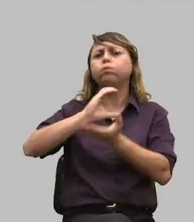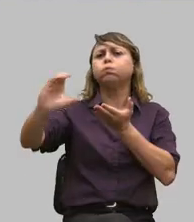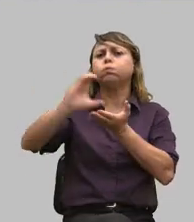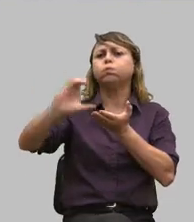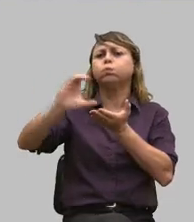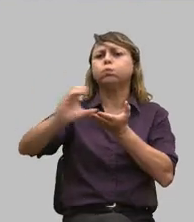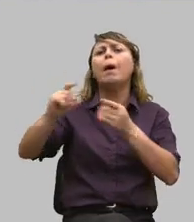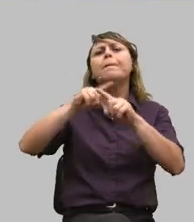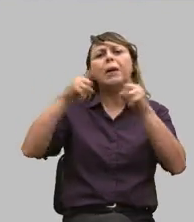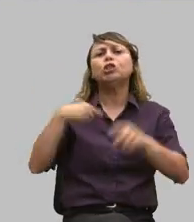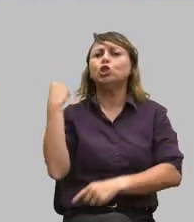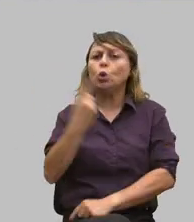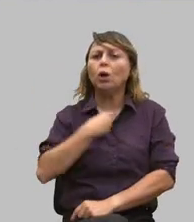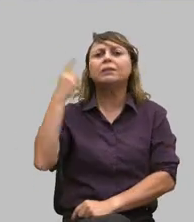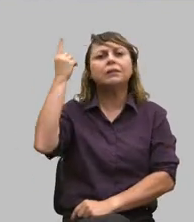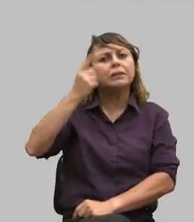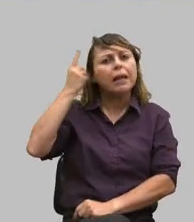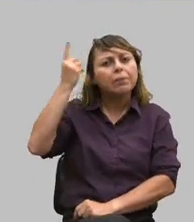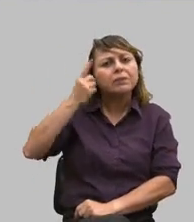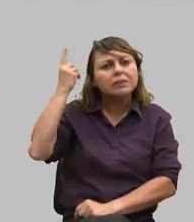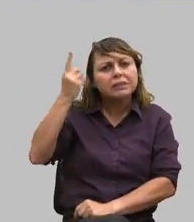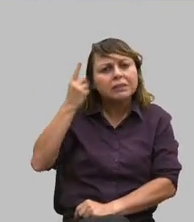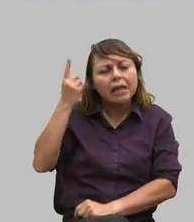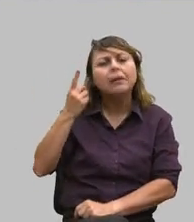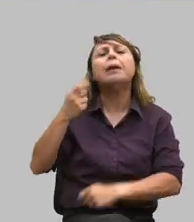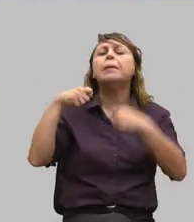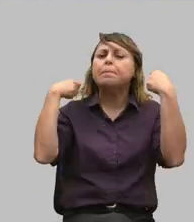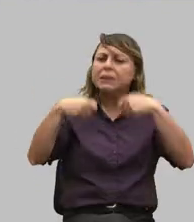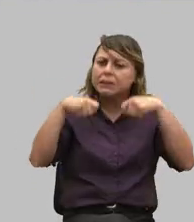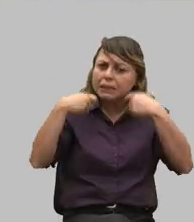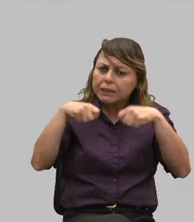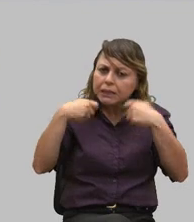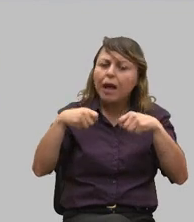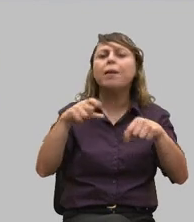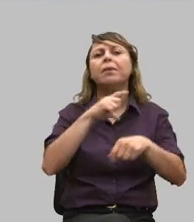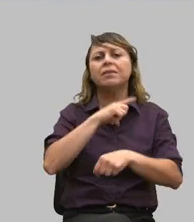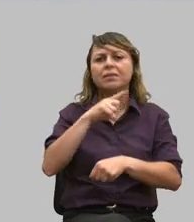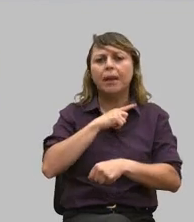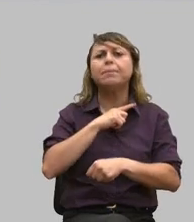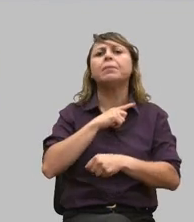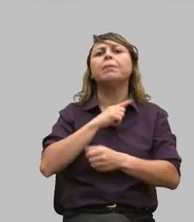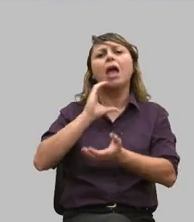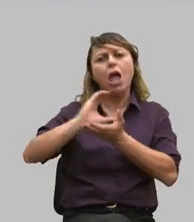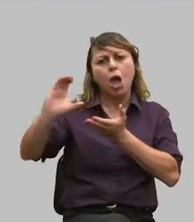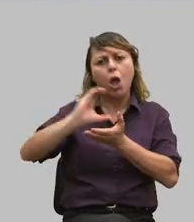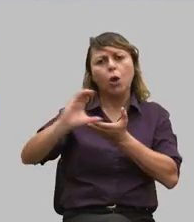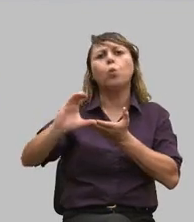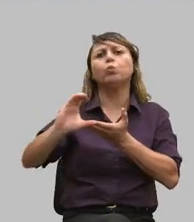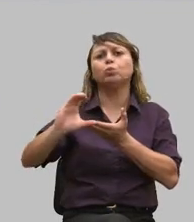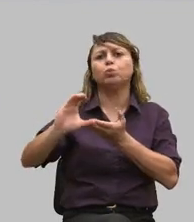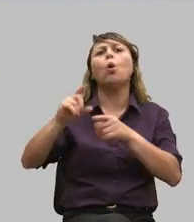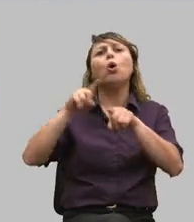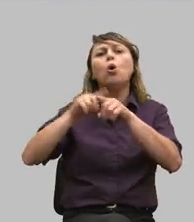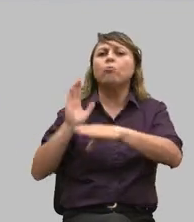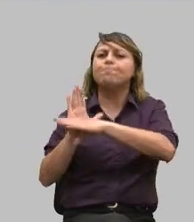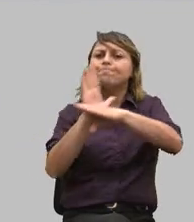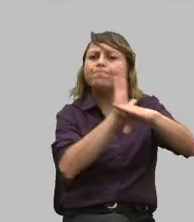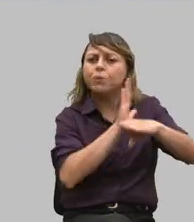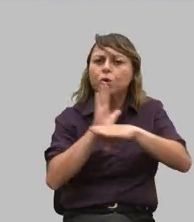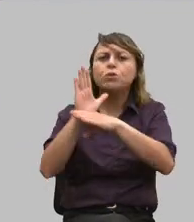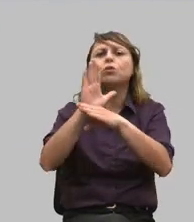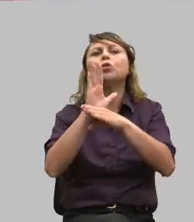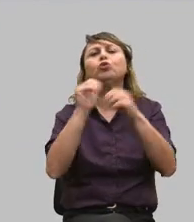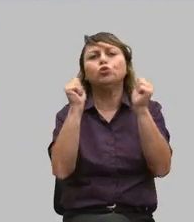como também de um projeto tão bonito como esse precisamos também colocar um pouco de recurso Nosso pessoal Então conte com o meu recurso e Comte com os meus